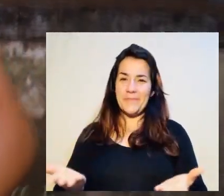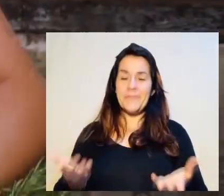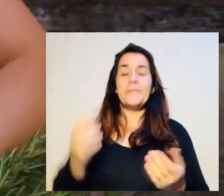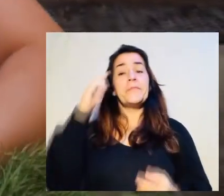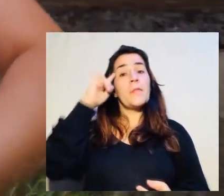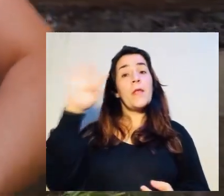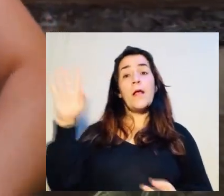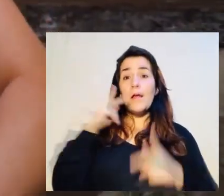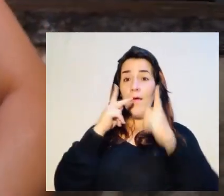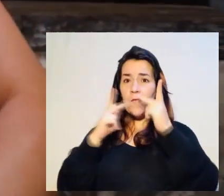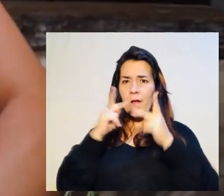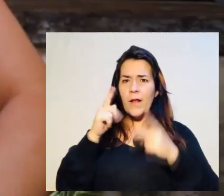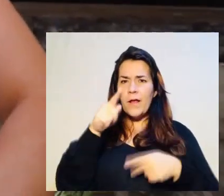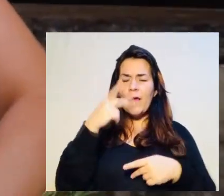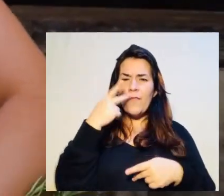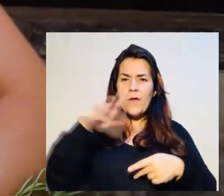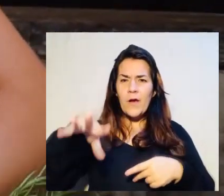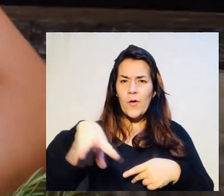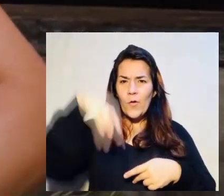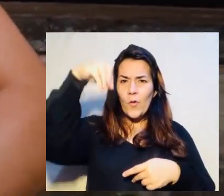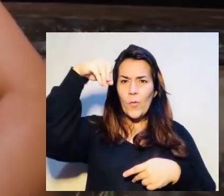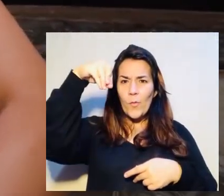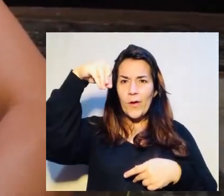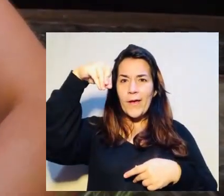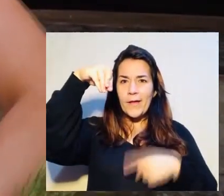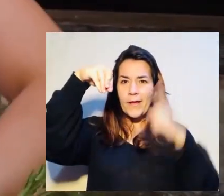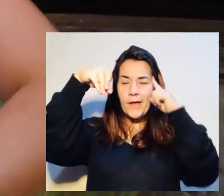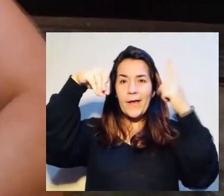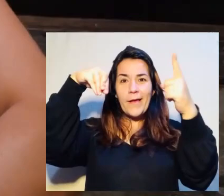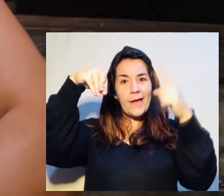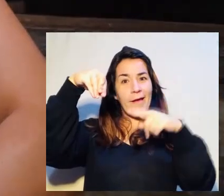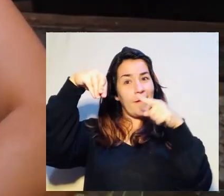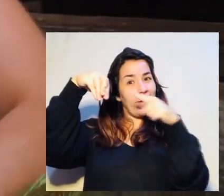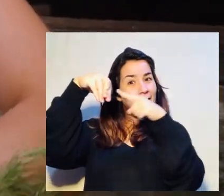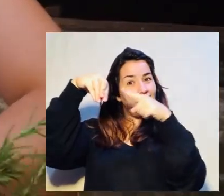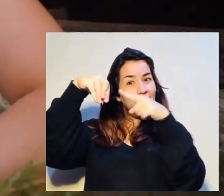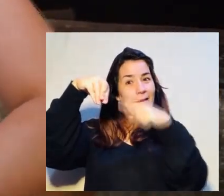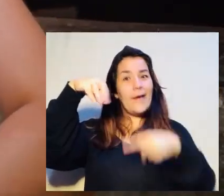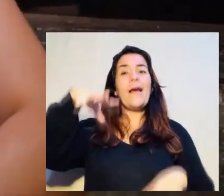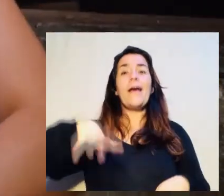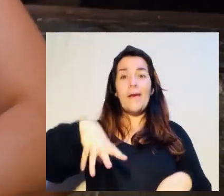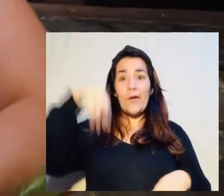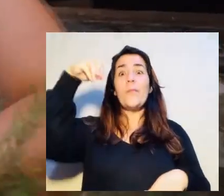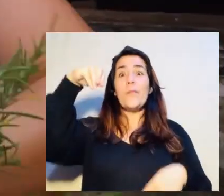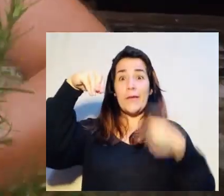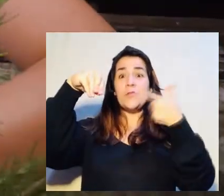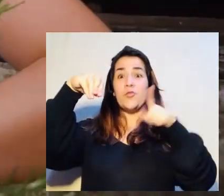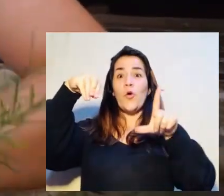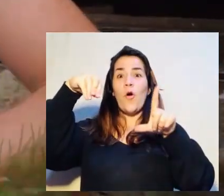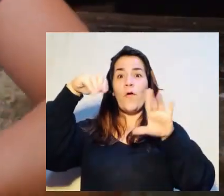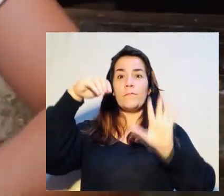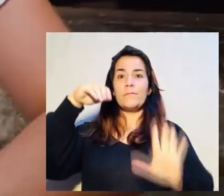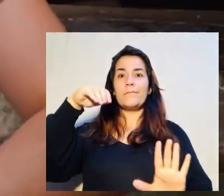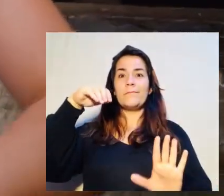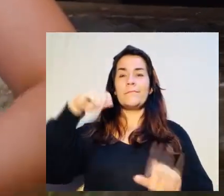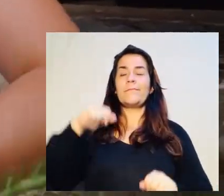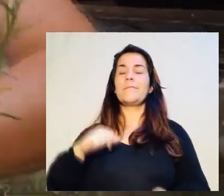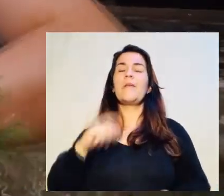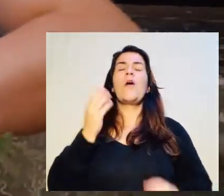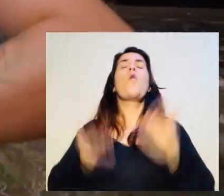conversar. Lembra que eu falei do caso do punhado? Então, meninês, eu vou voltar